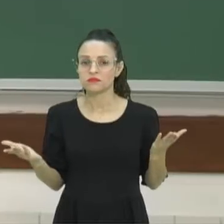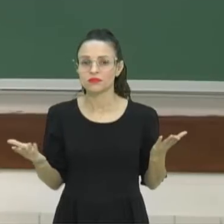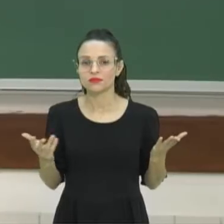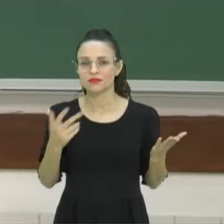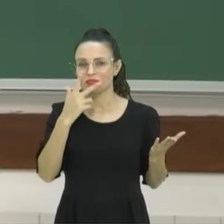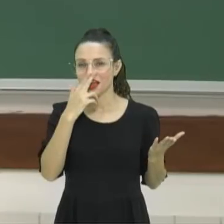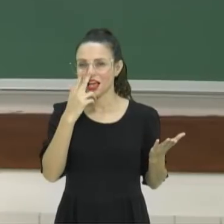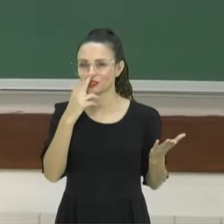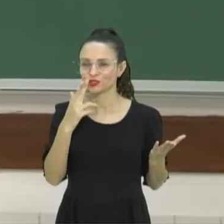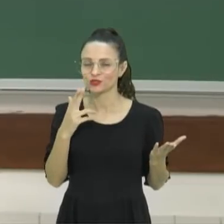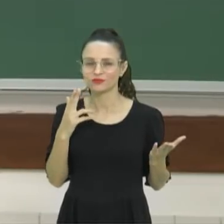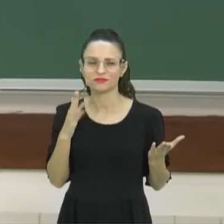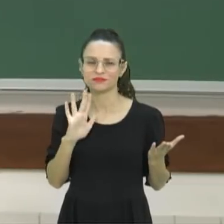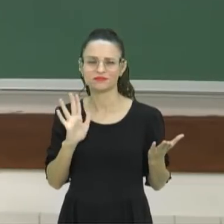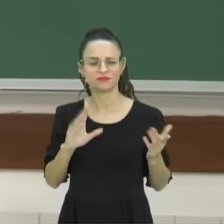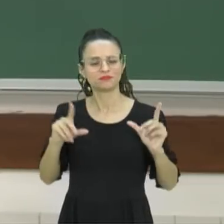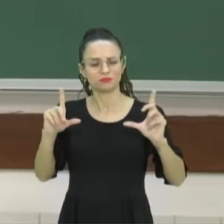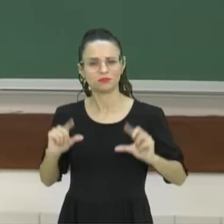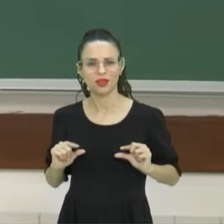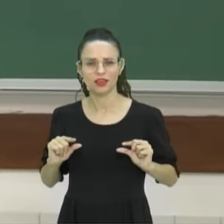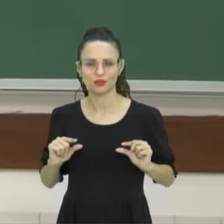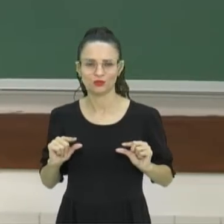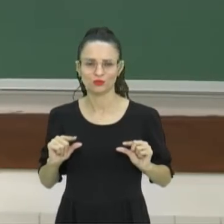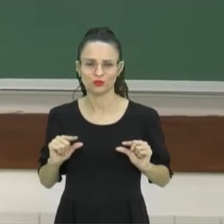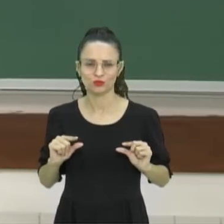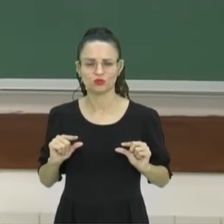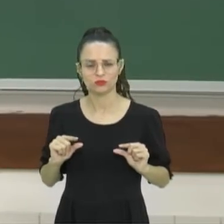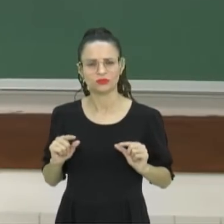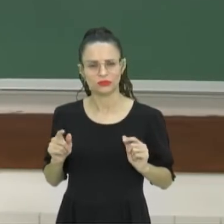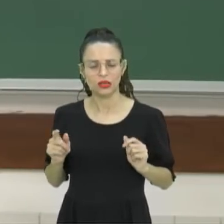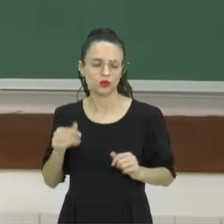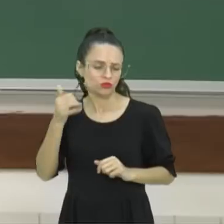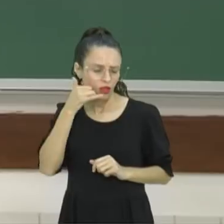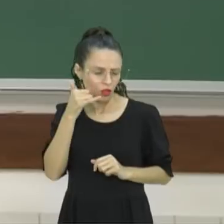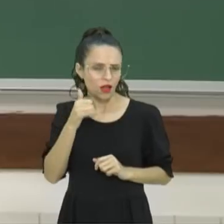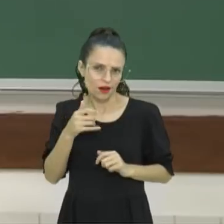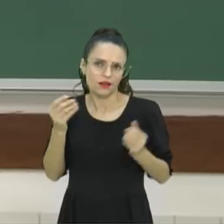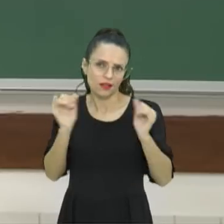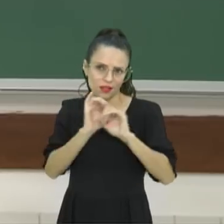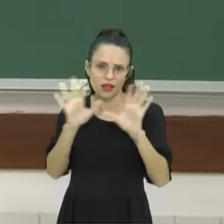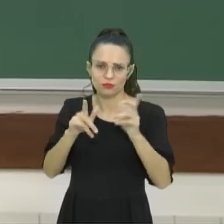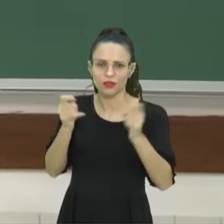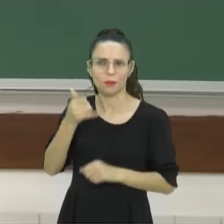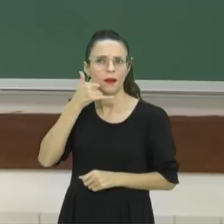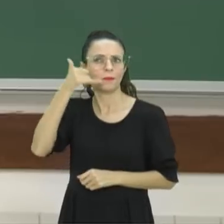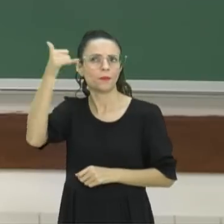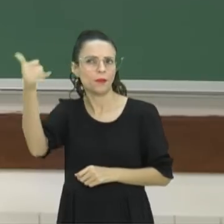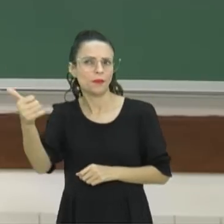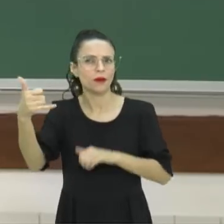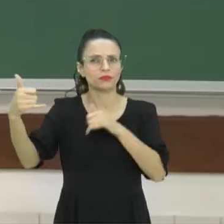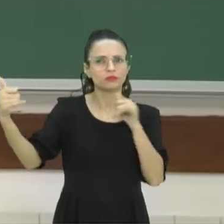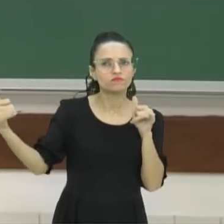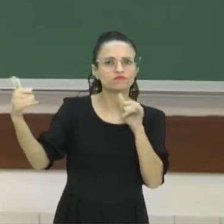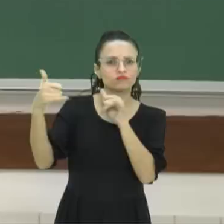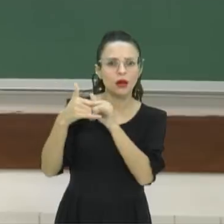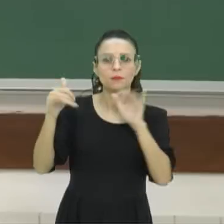das últimas opções que temos. É uma das funções do celular, mas ele nos possibilita outras formas